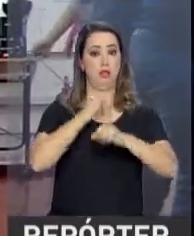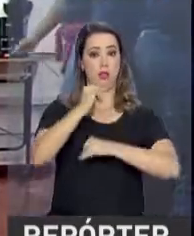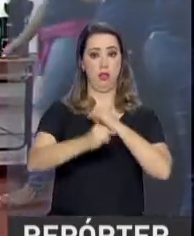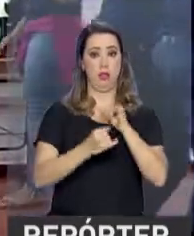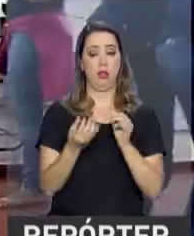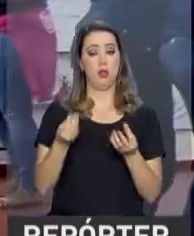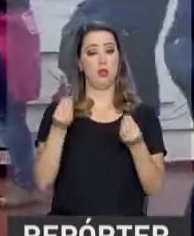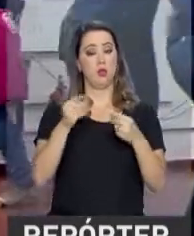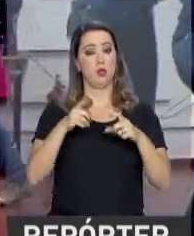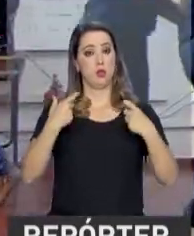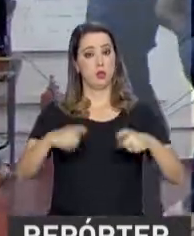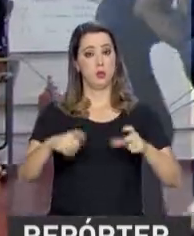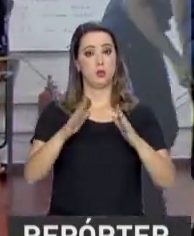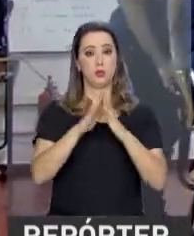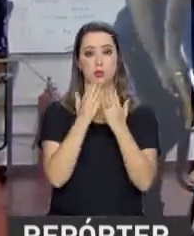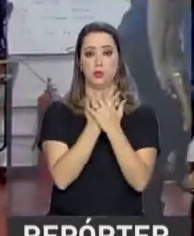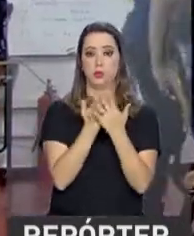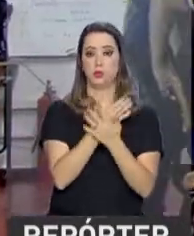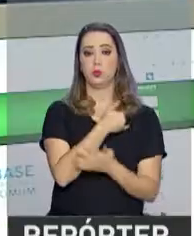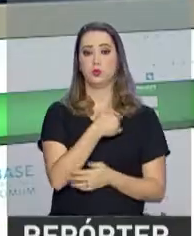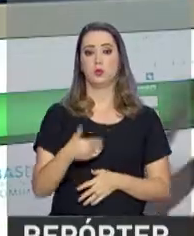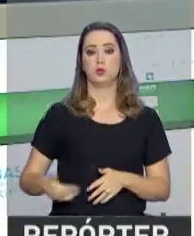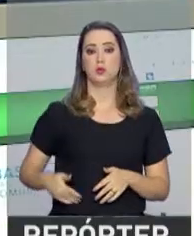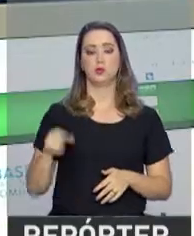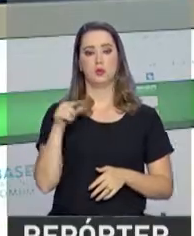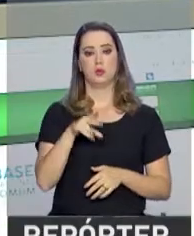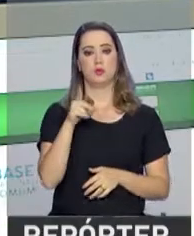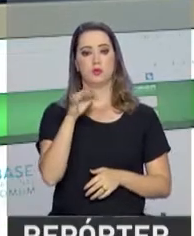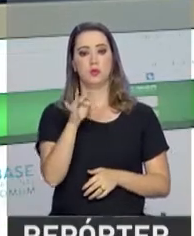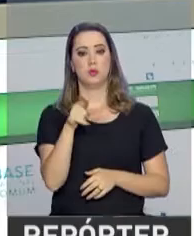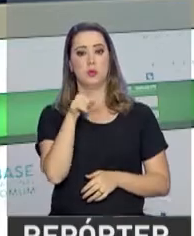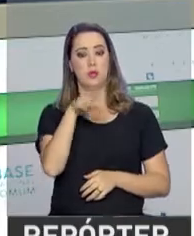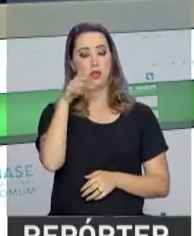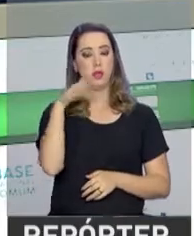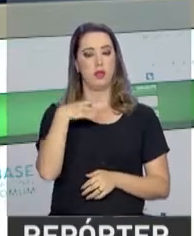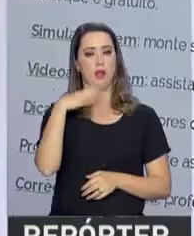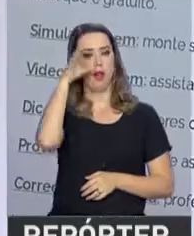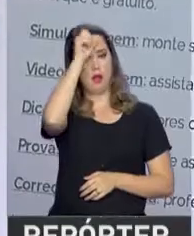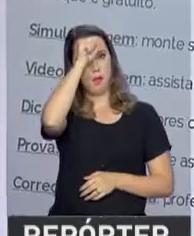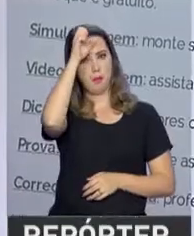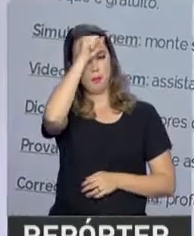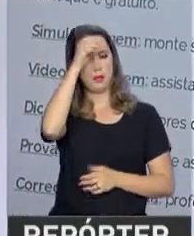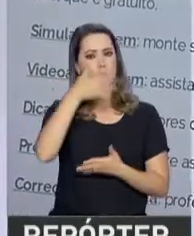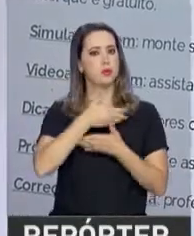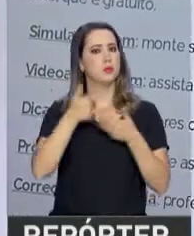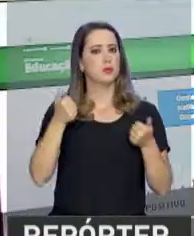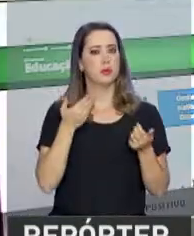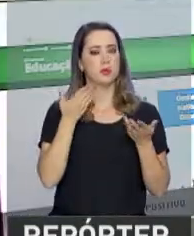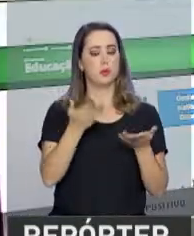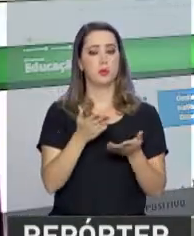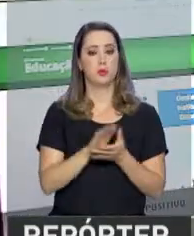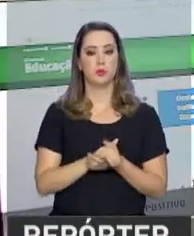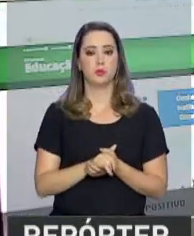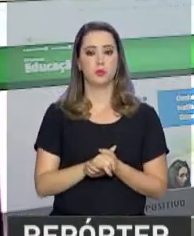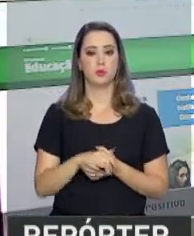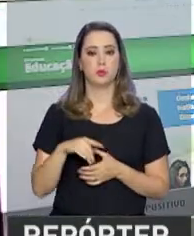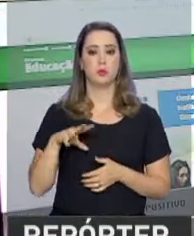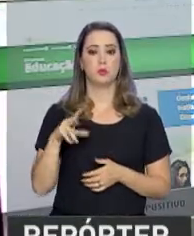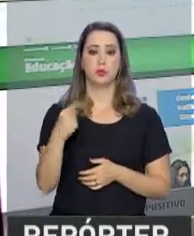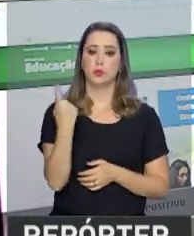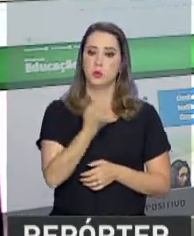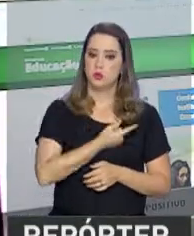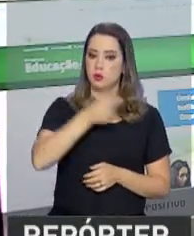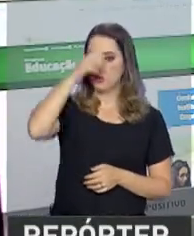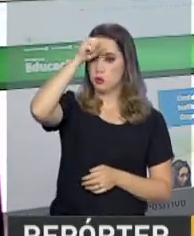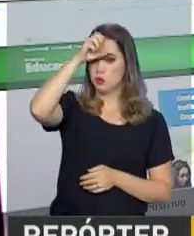informática de uma escola pública de brasília que a milena aprimora o que aprende na sala de aula tudo o que a gente aprende sala